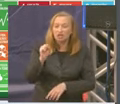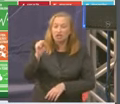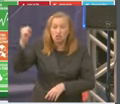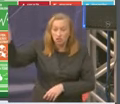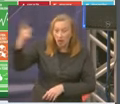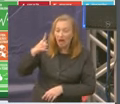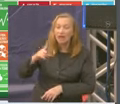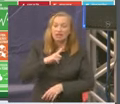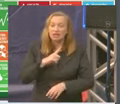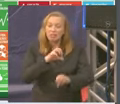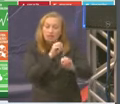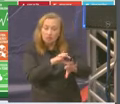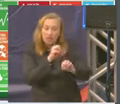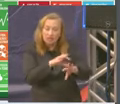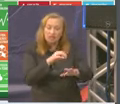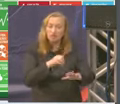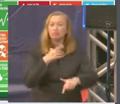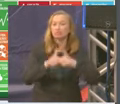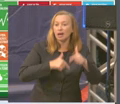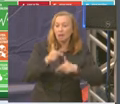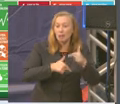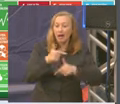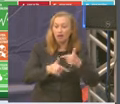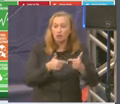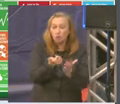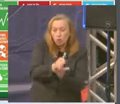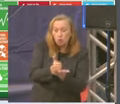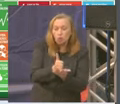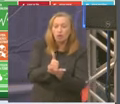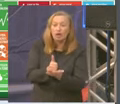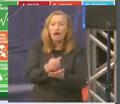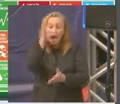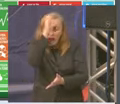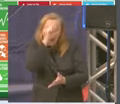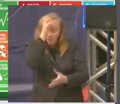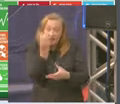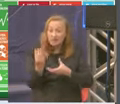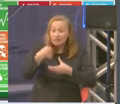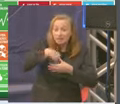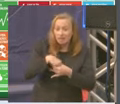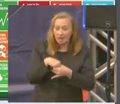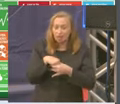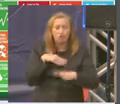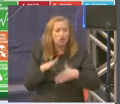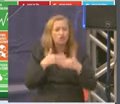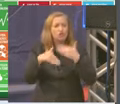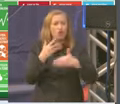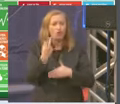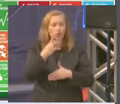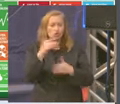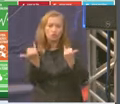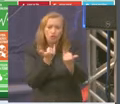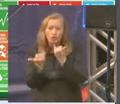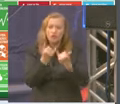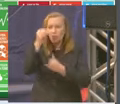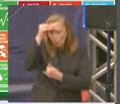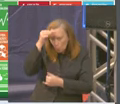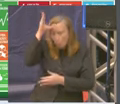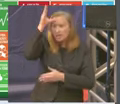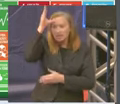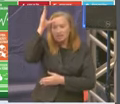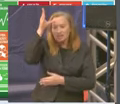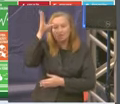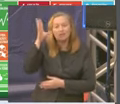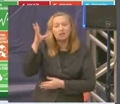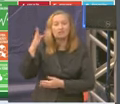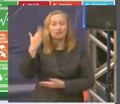educação, trabalho, gamificação. A lógica é, aprenda ali dentro, desenvolva sua informação, seu conhecimento, sua sabedoria